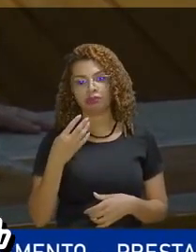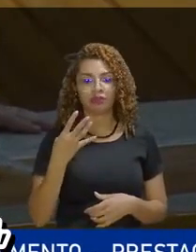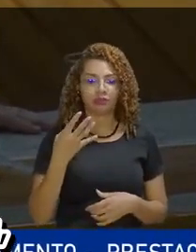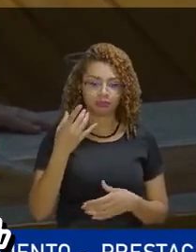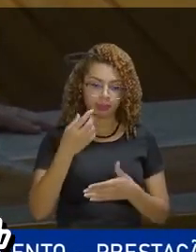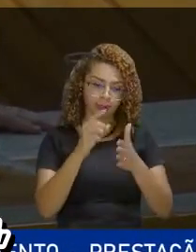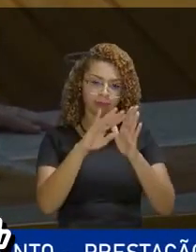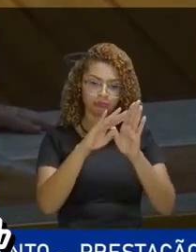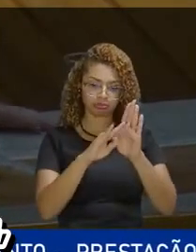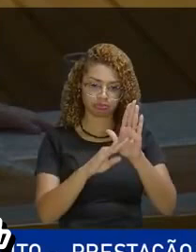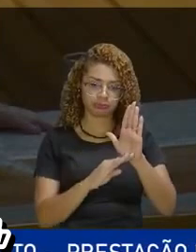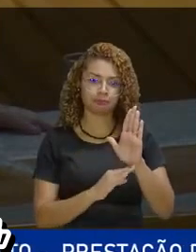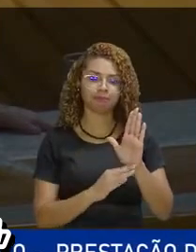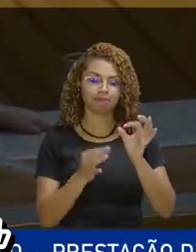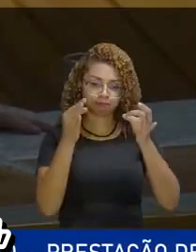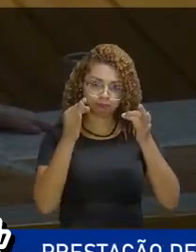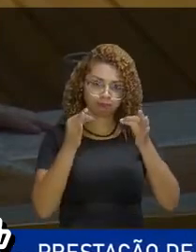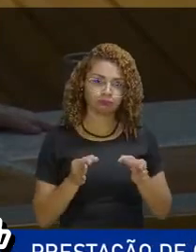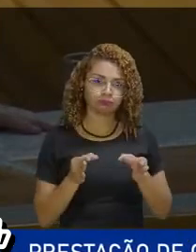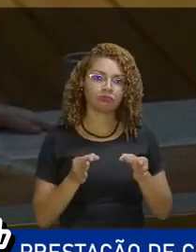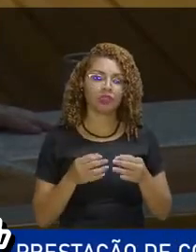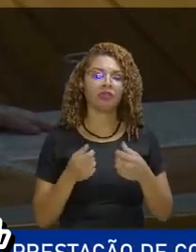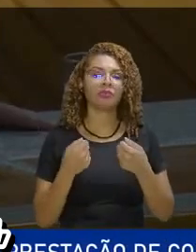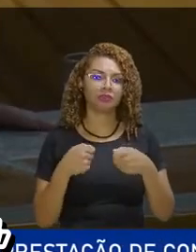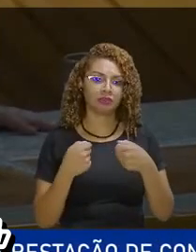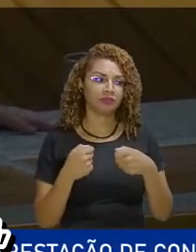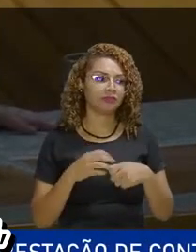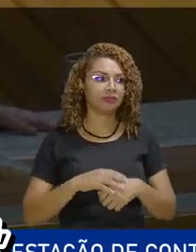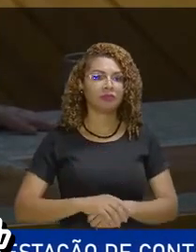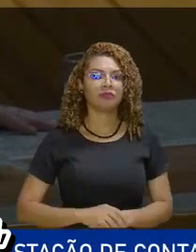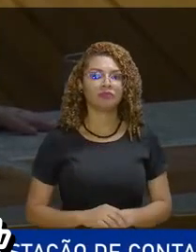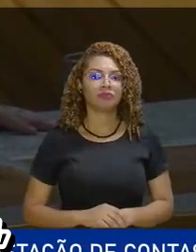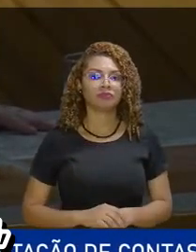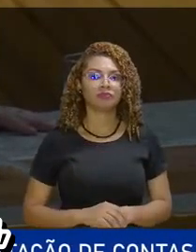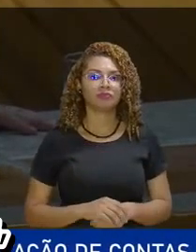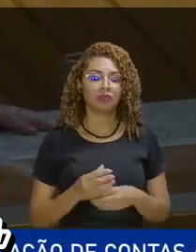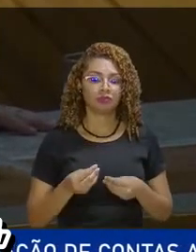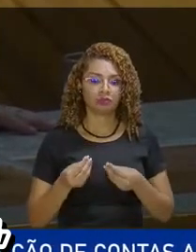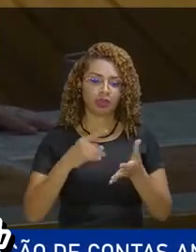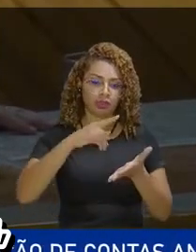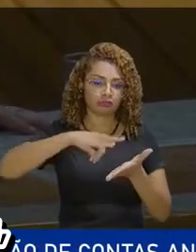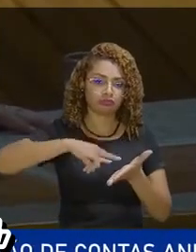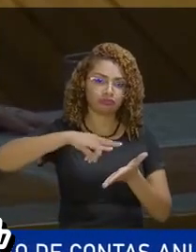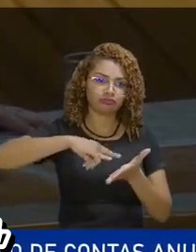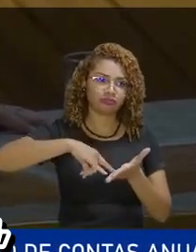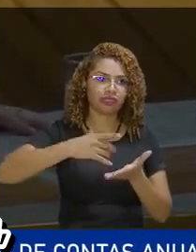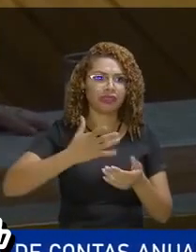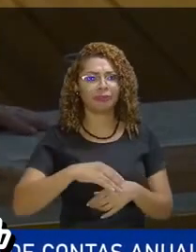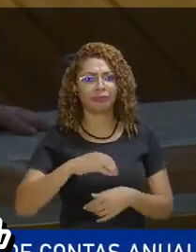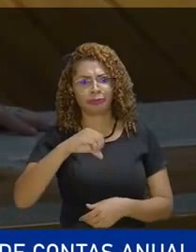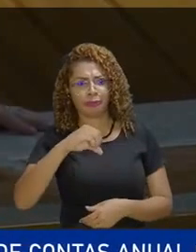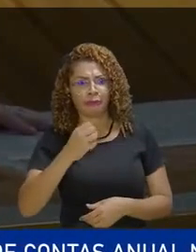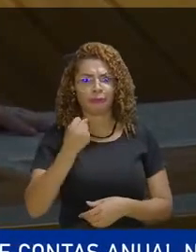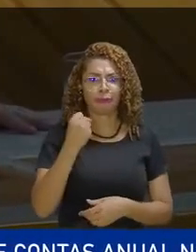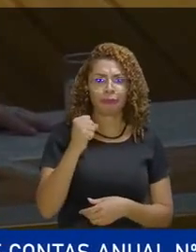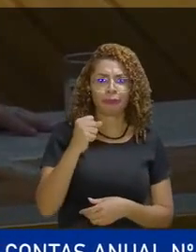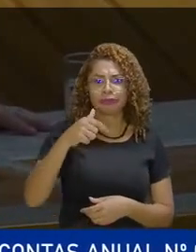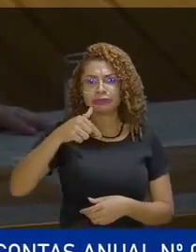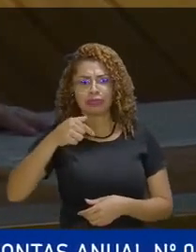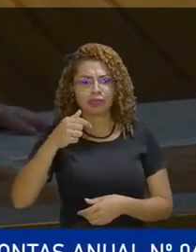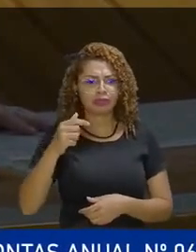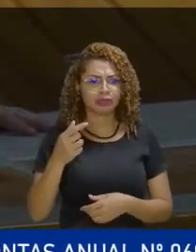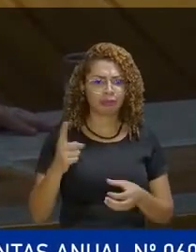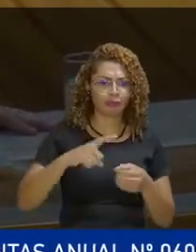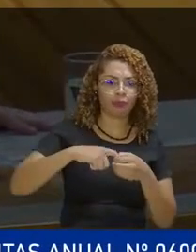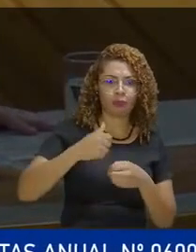puseram lá na hora de entregar os documentos, começando pelo 9, depois o 8, depois o 7, depois voltava para